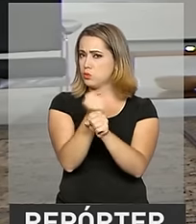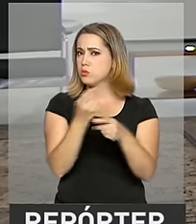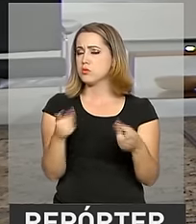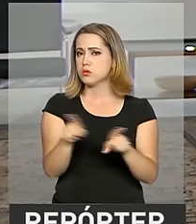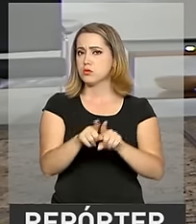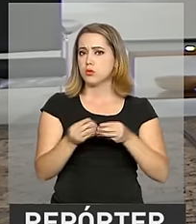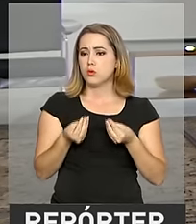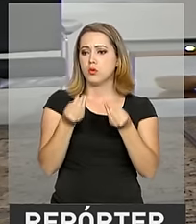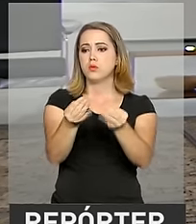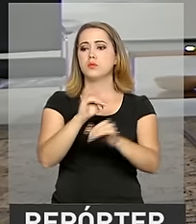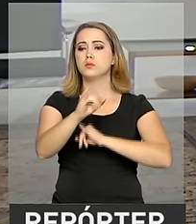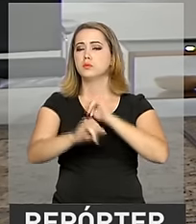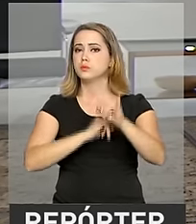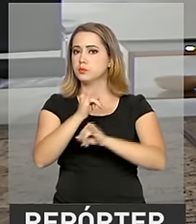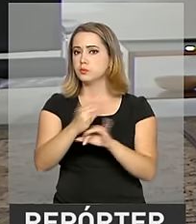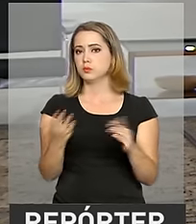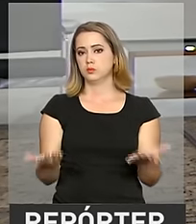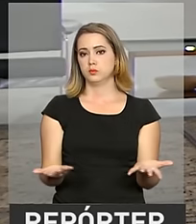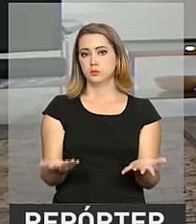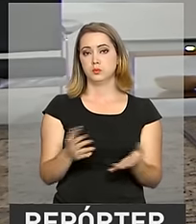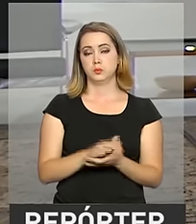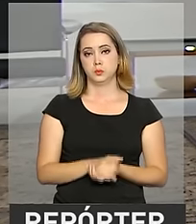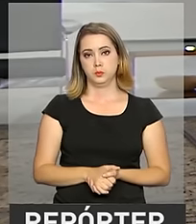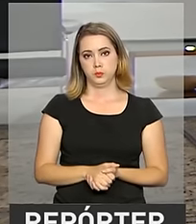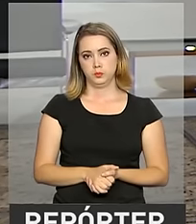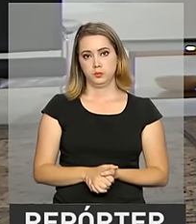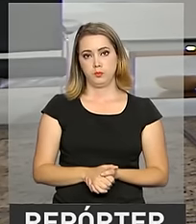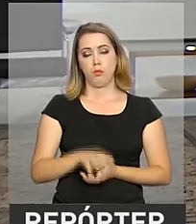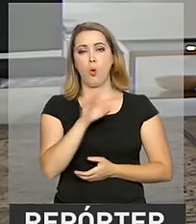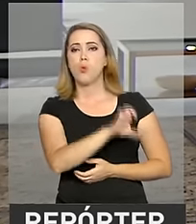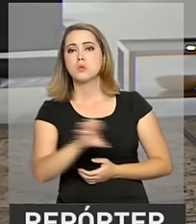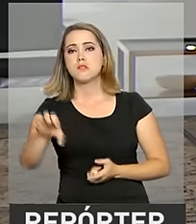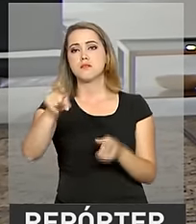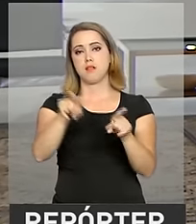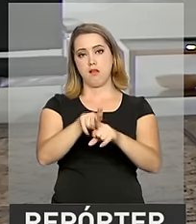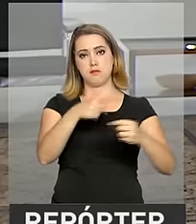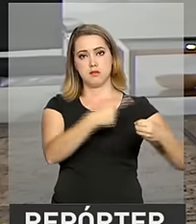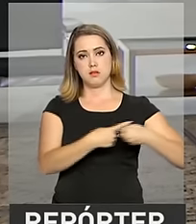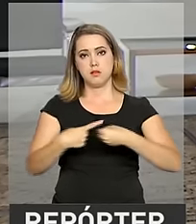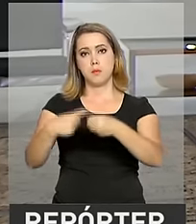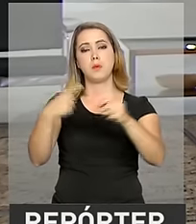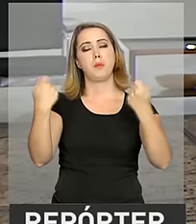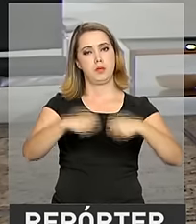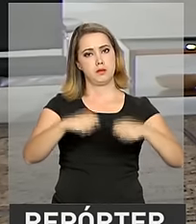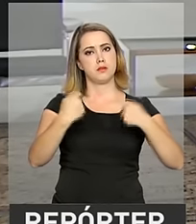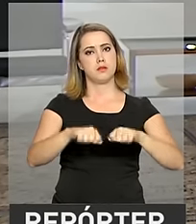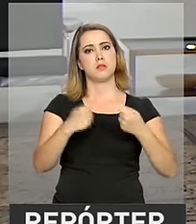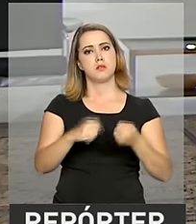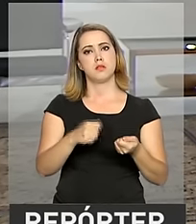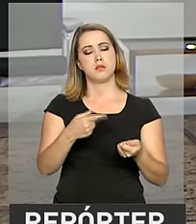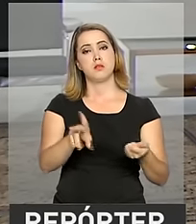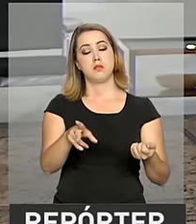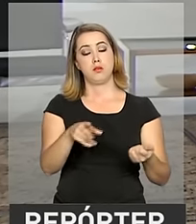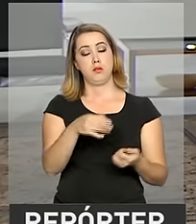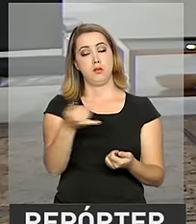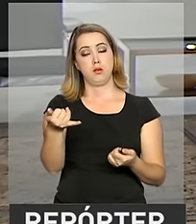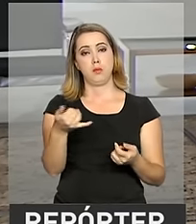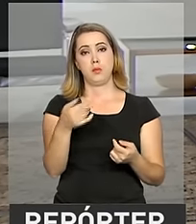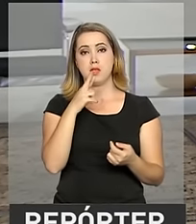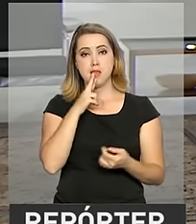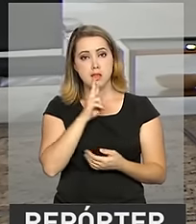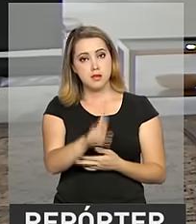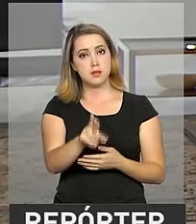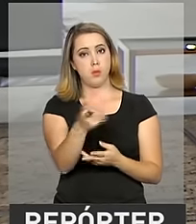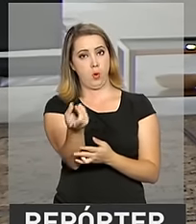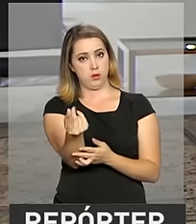disponibilizados na rede mundial de computadores. Estados e municípios também terão de prestar contas financeiras, desde